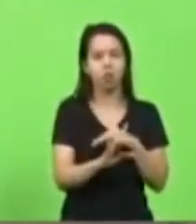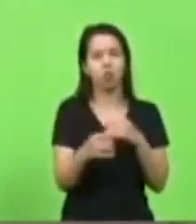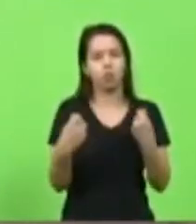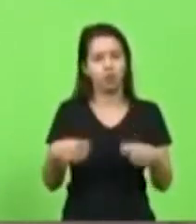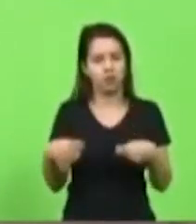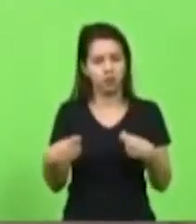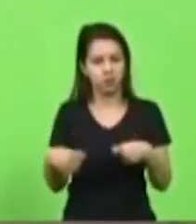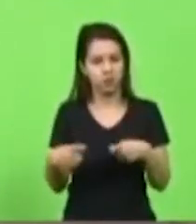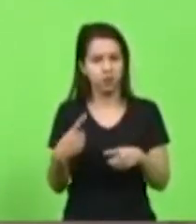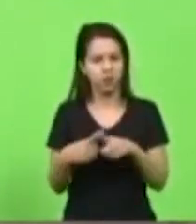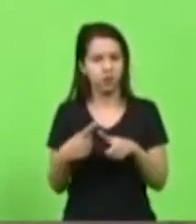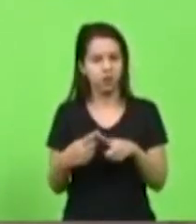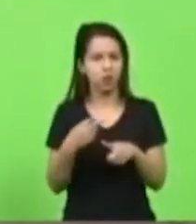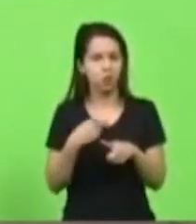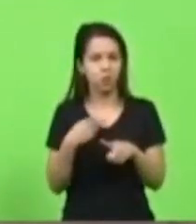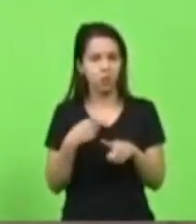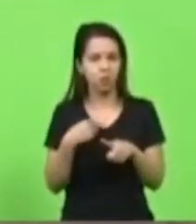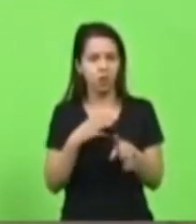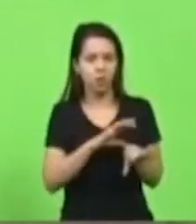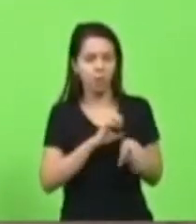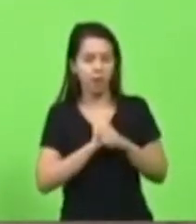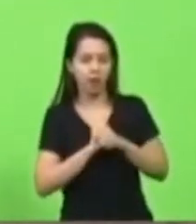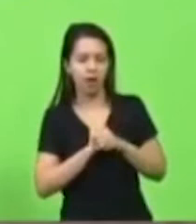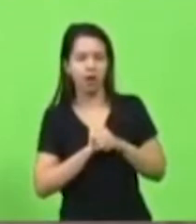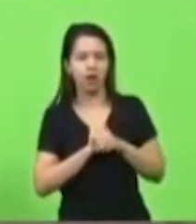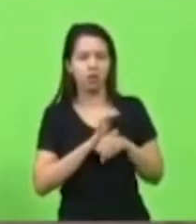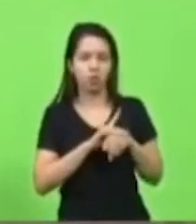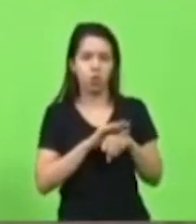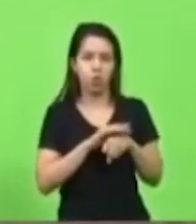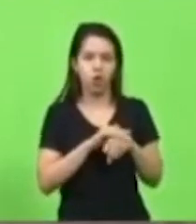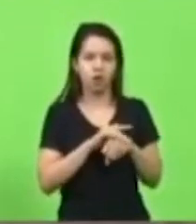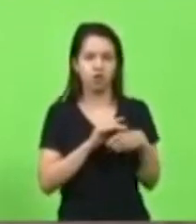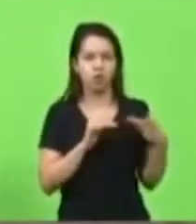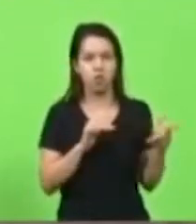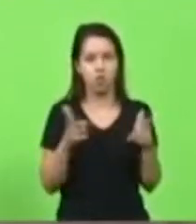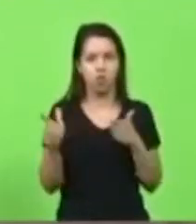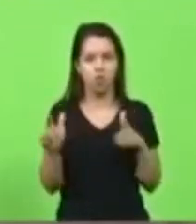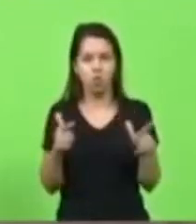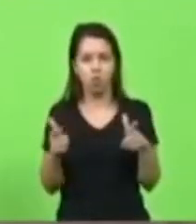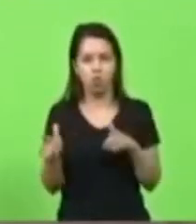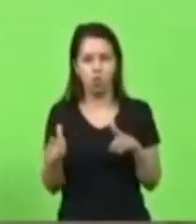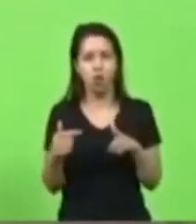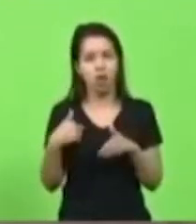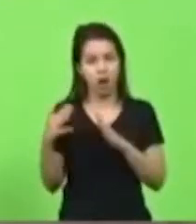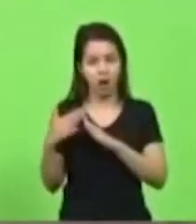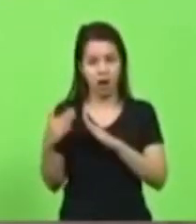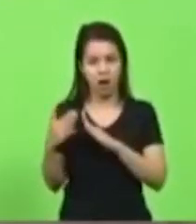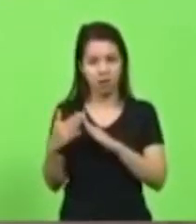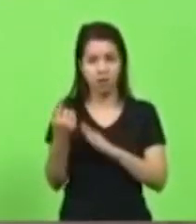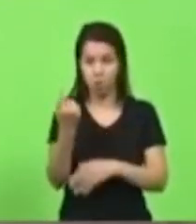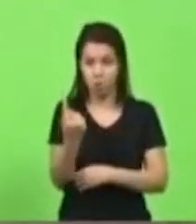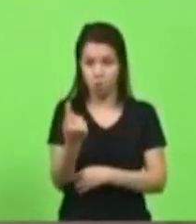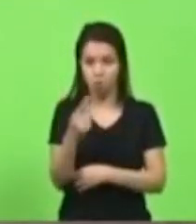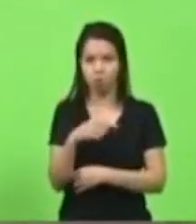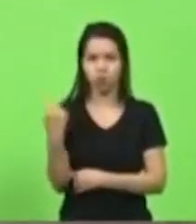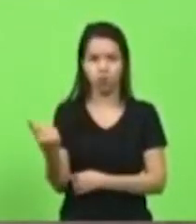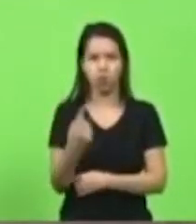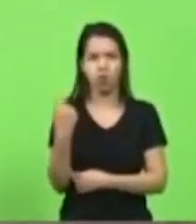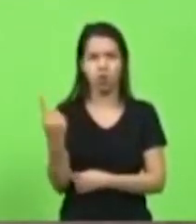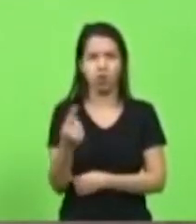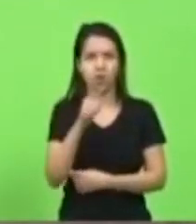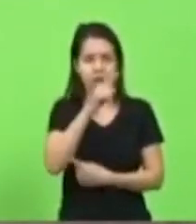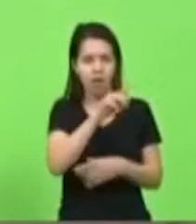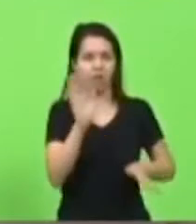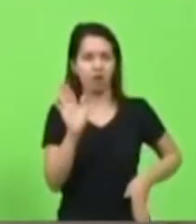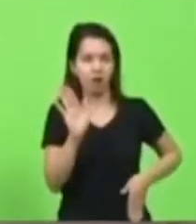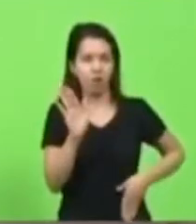um, porque eles não podem se contaminar com a unha do colega. Lá em casa a gente usa o mesmo para todo mundo, mas lá no caso, para os vagabundos, tem